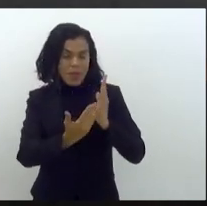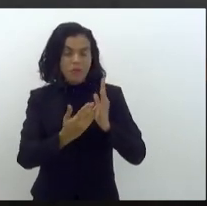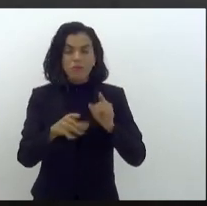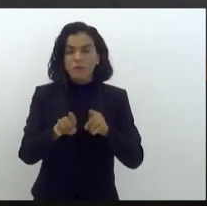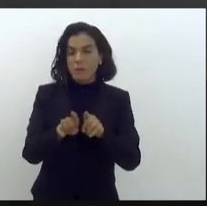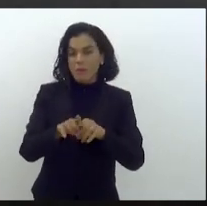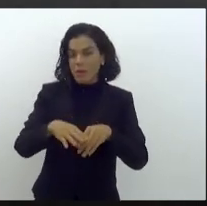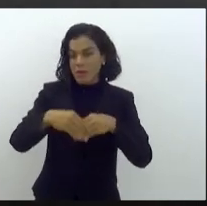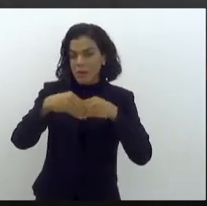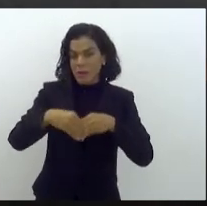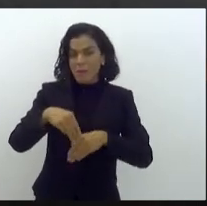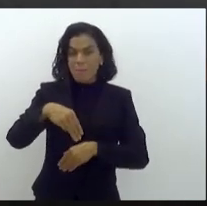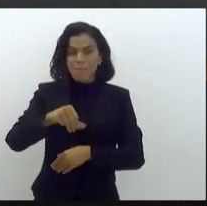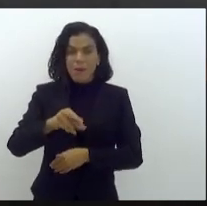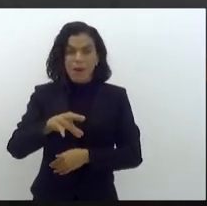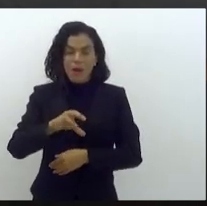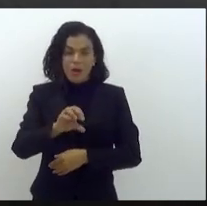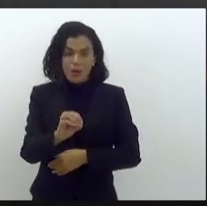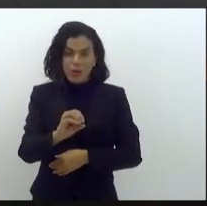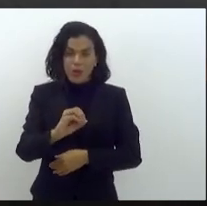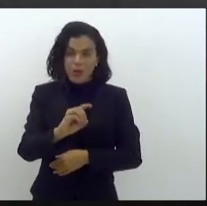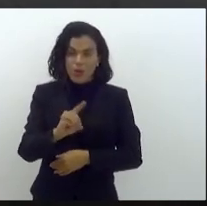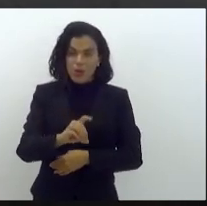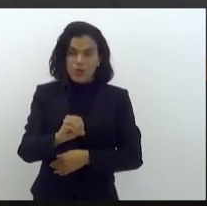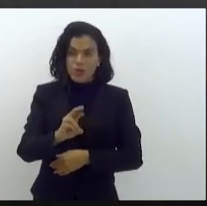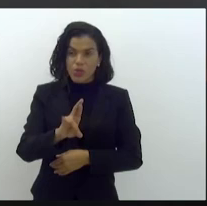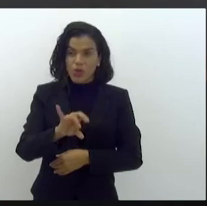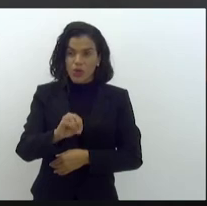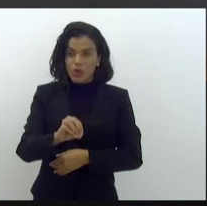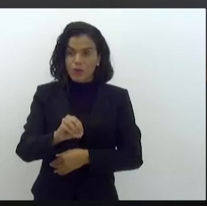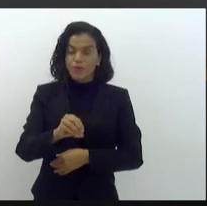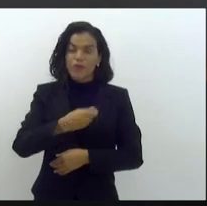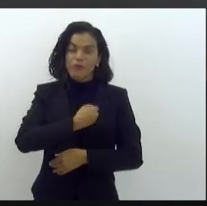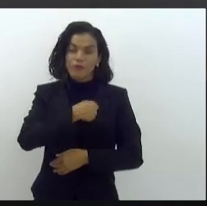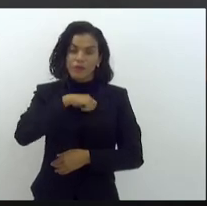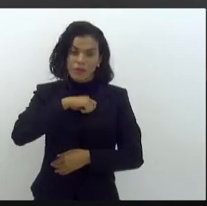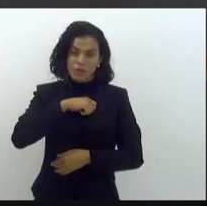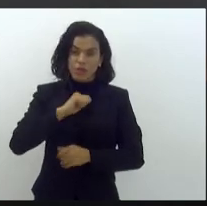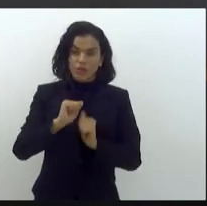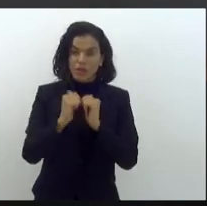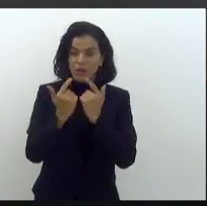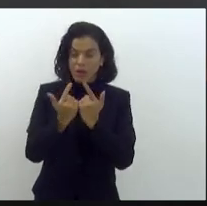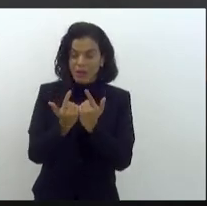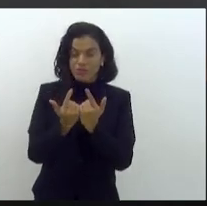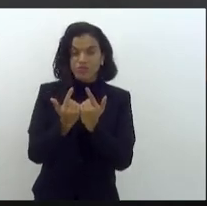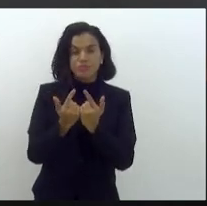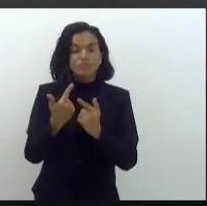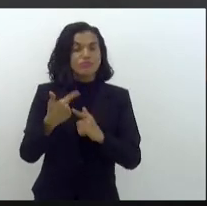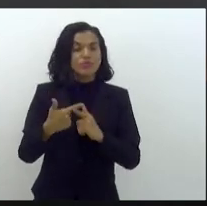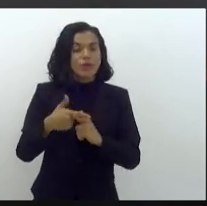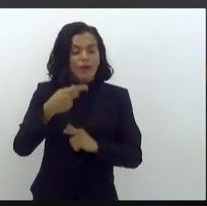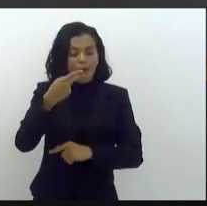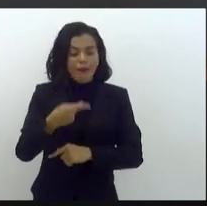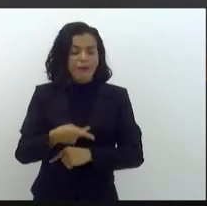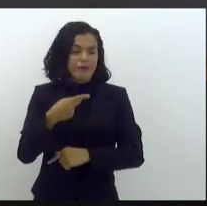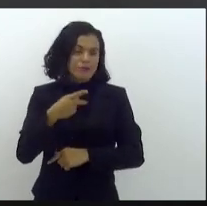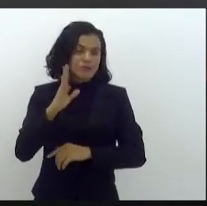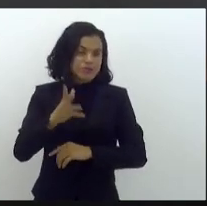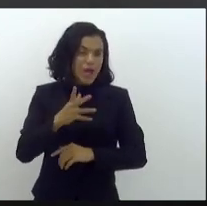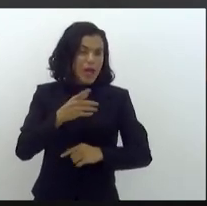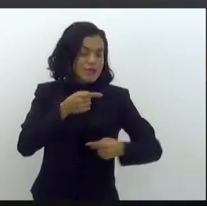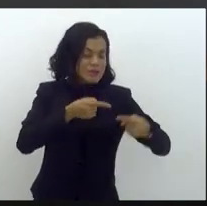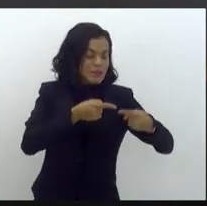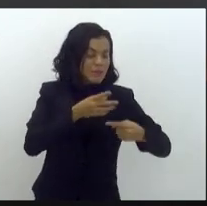saudalumar Osório da assessoria fiscal aqui também da Assembleia essa casa vem debatendo nas comissões